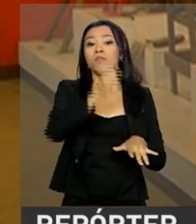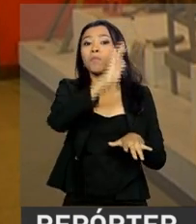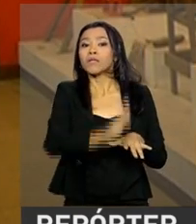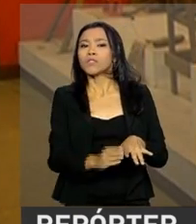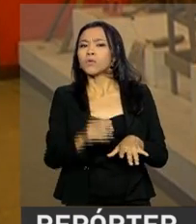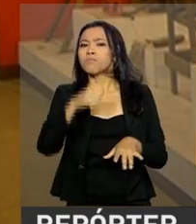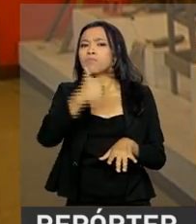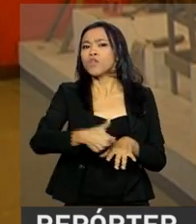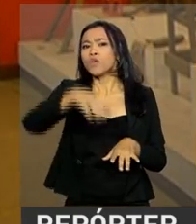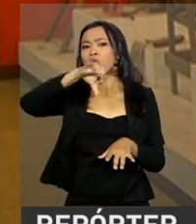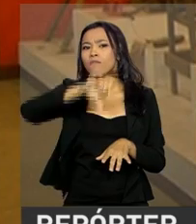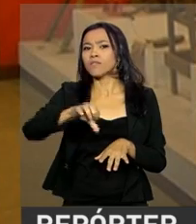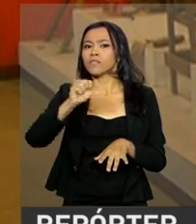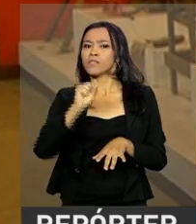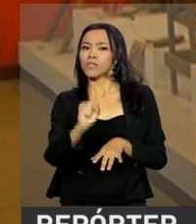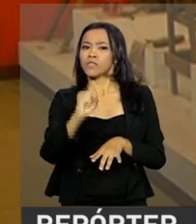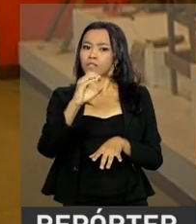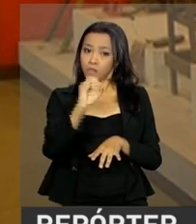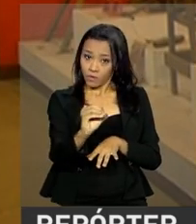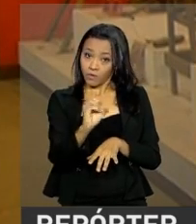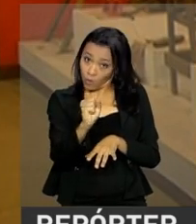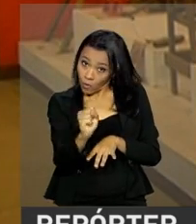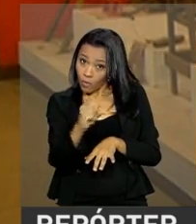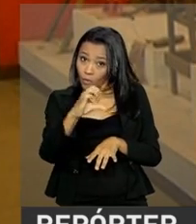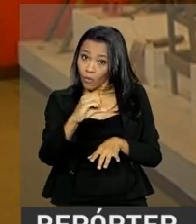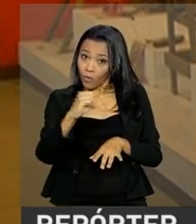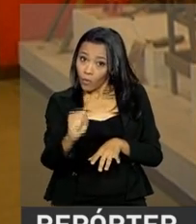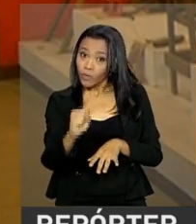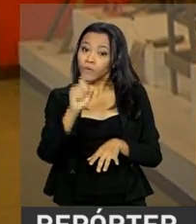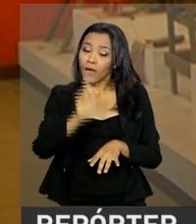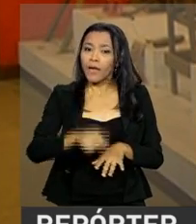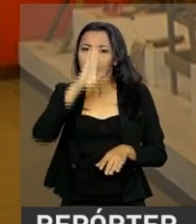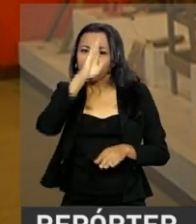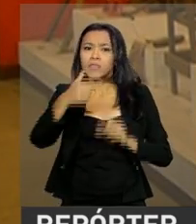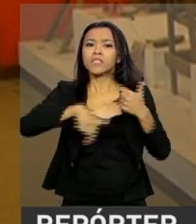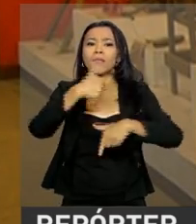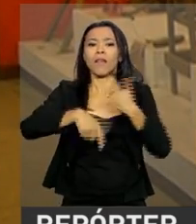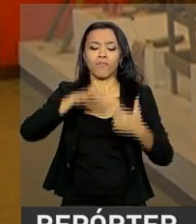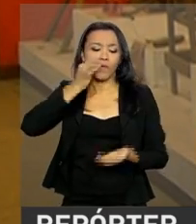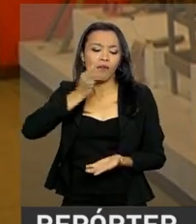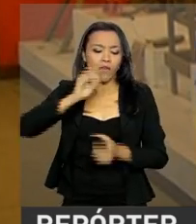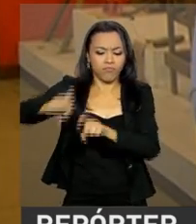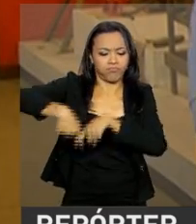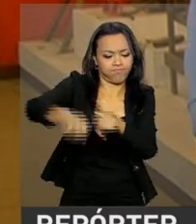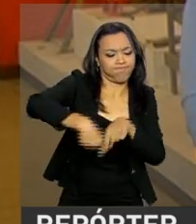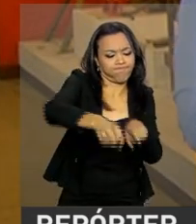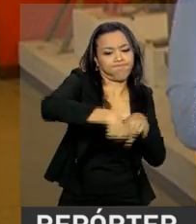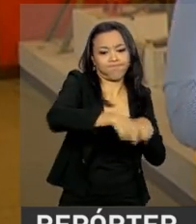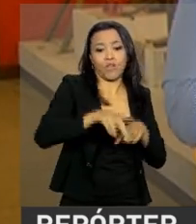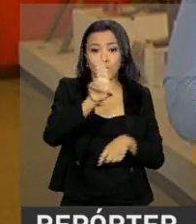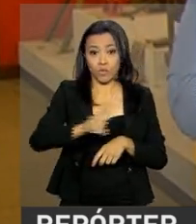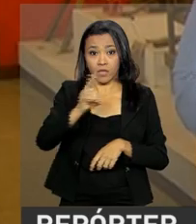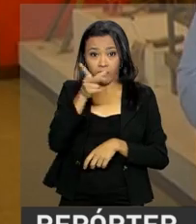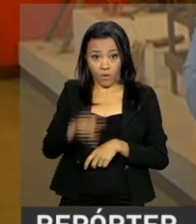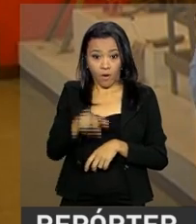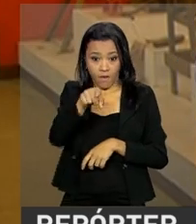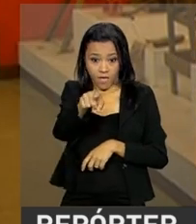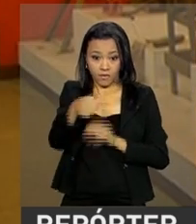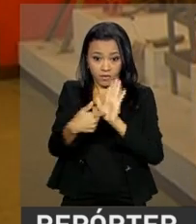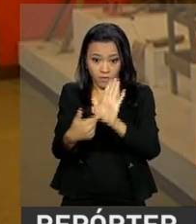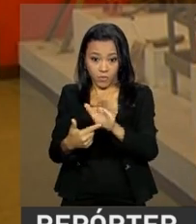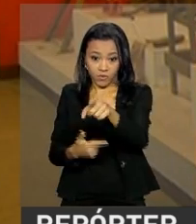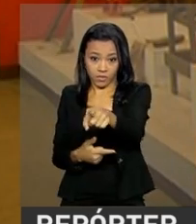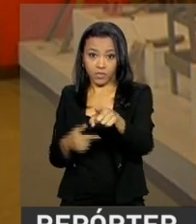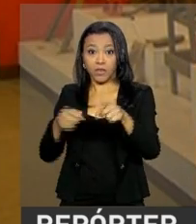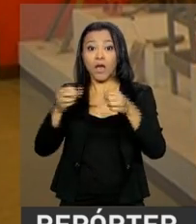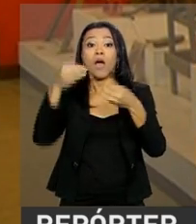1908 eles eram principalmente mão de obra nas lavouras de café e usavam instrumentos como esses daqui expostos